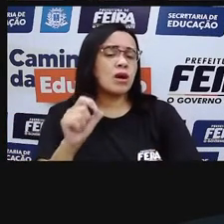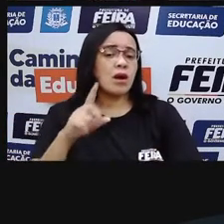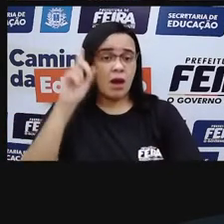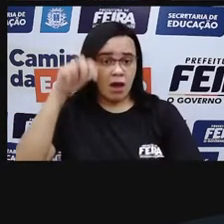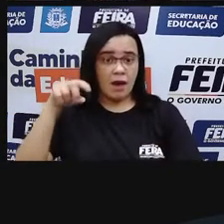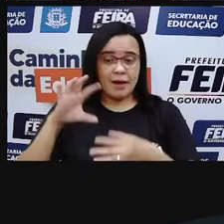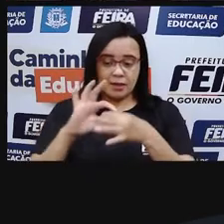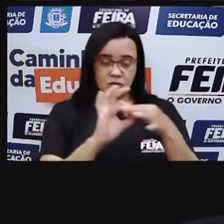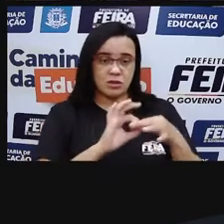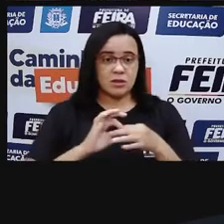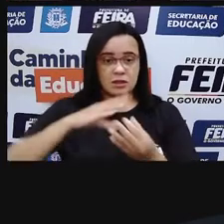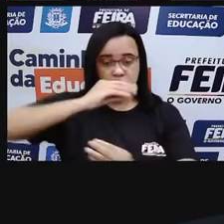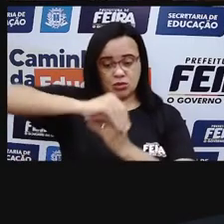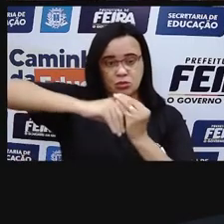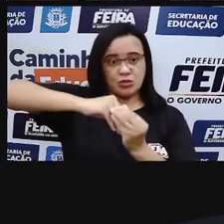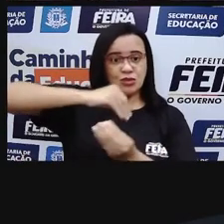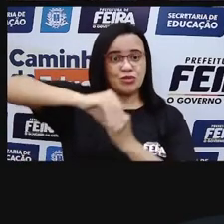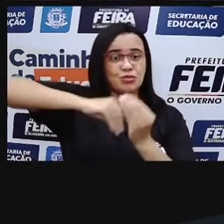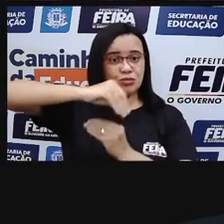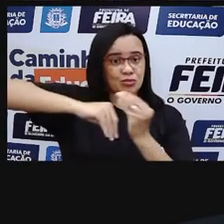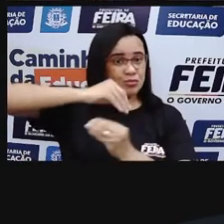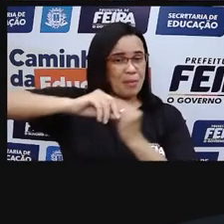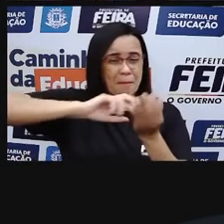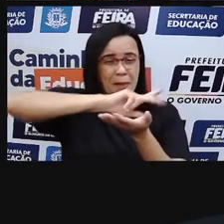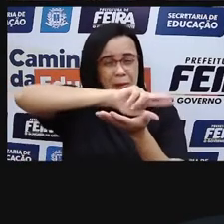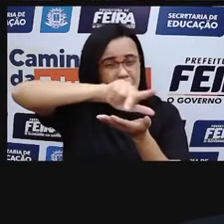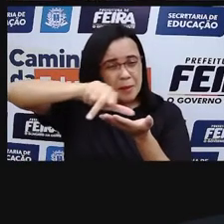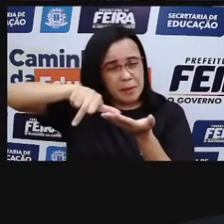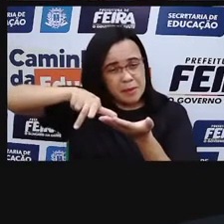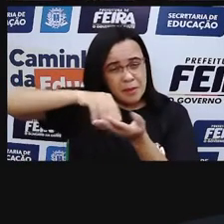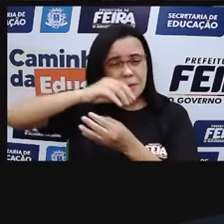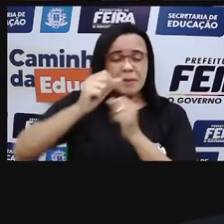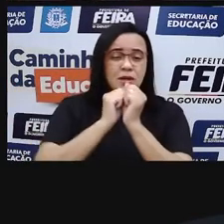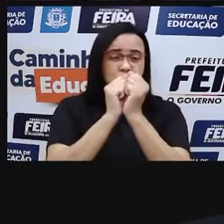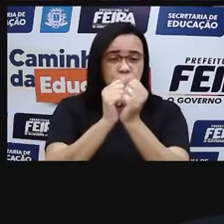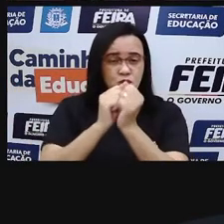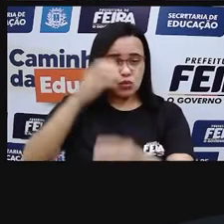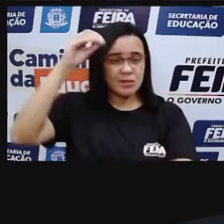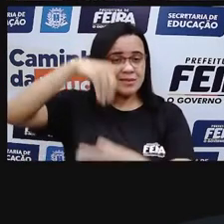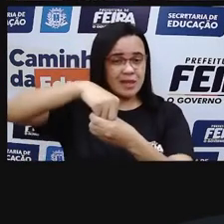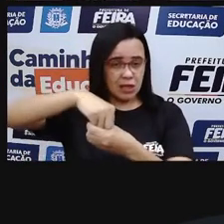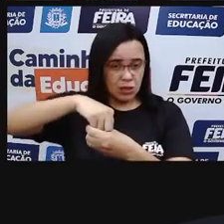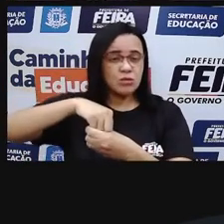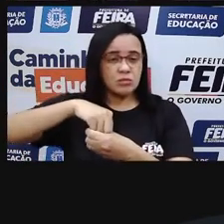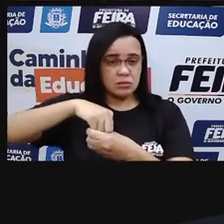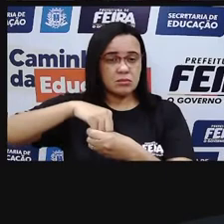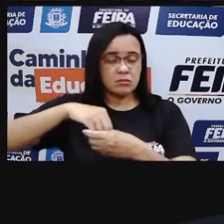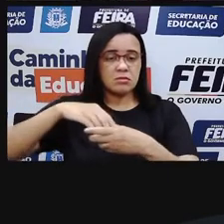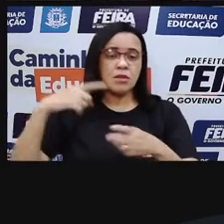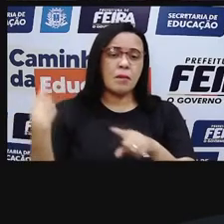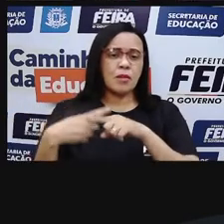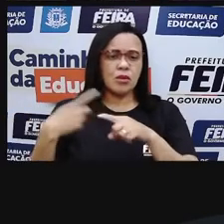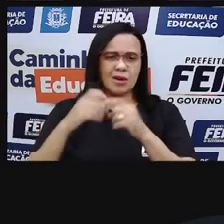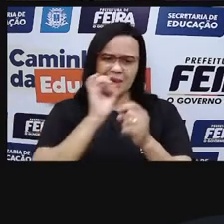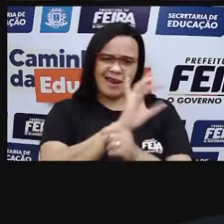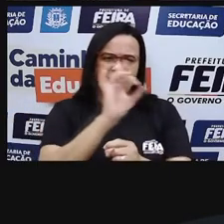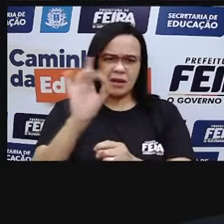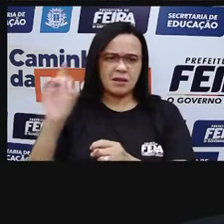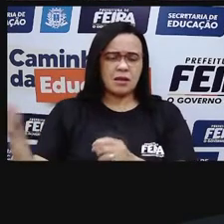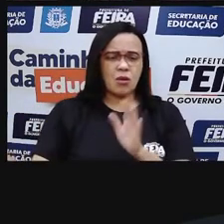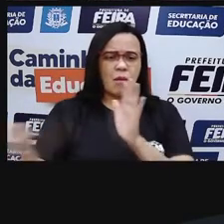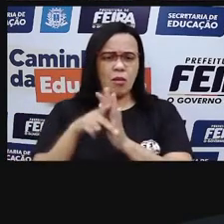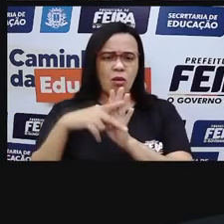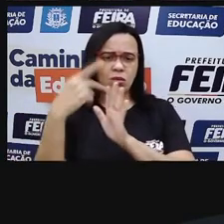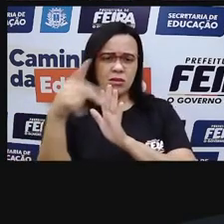associação de substâncias. O que é que isso quer dizer, Pró? São várias substâncias juntas que possuem propriedade curativa